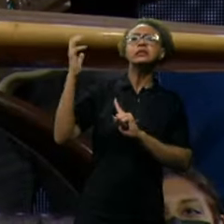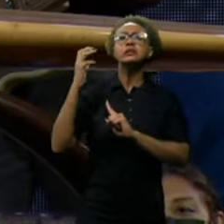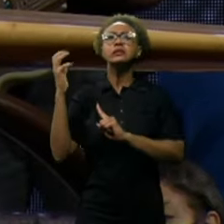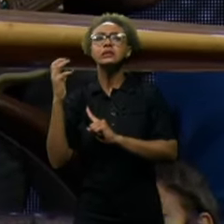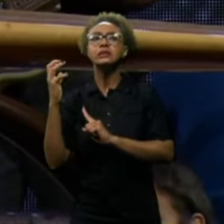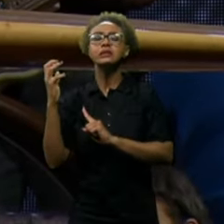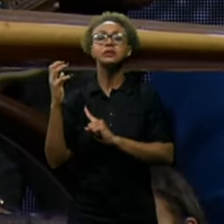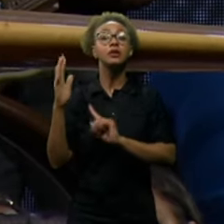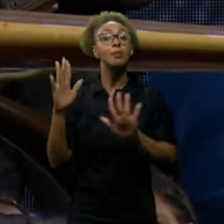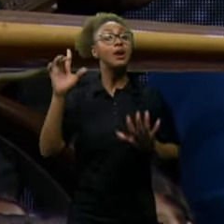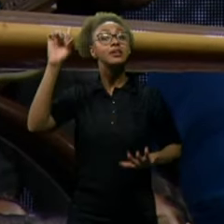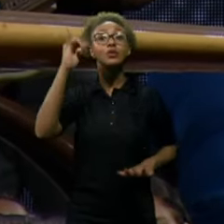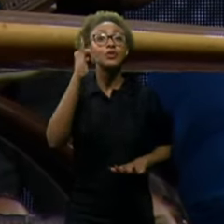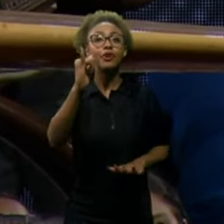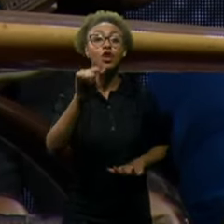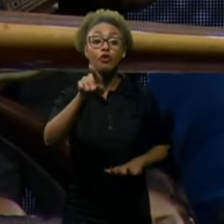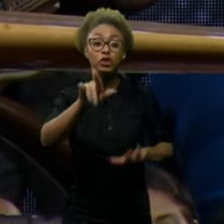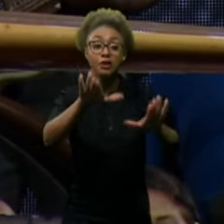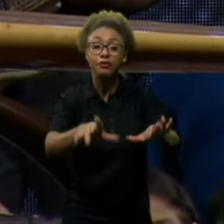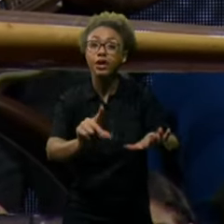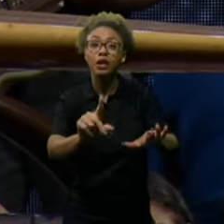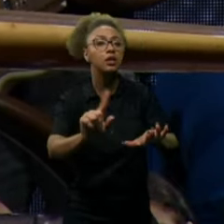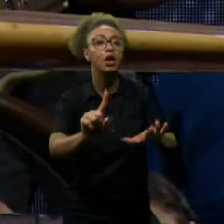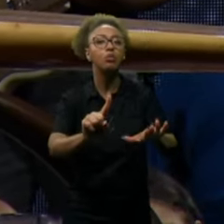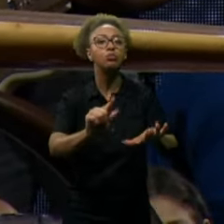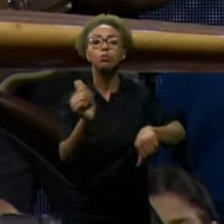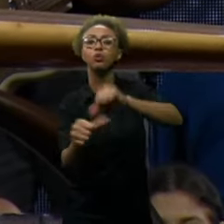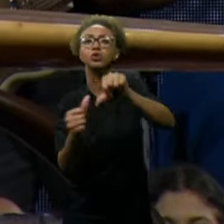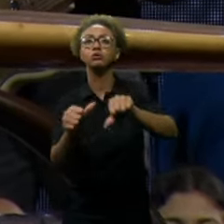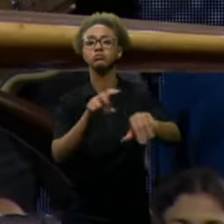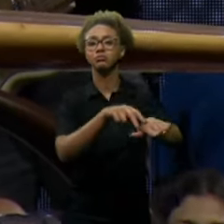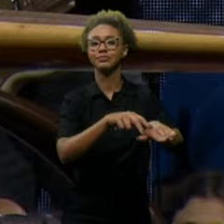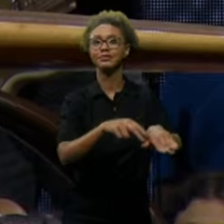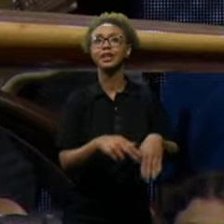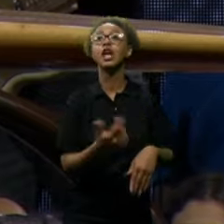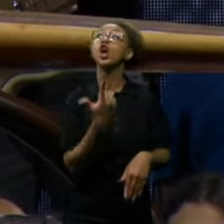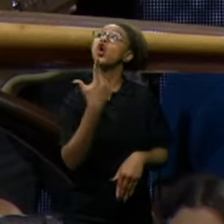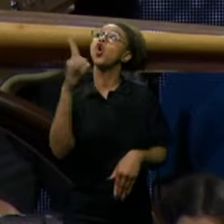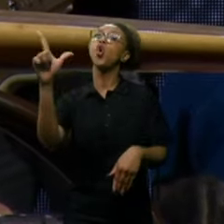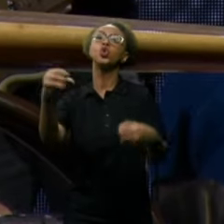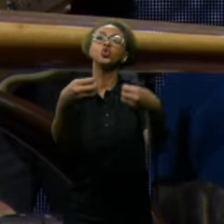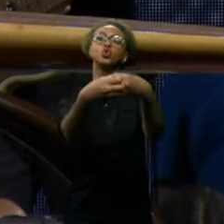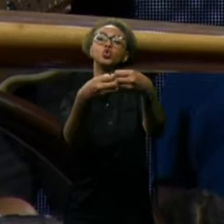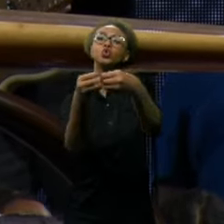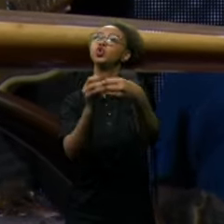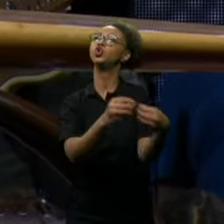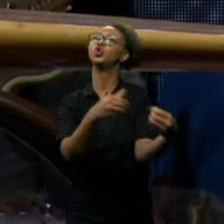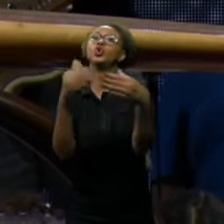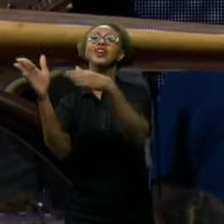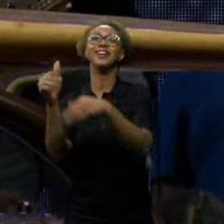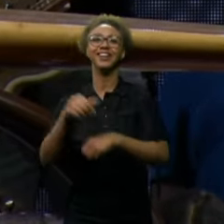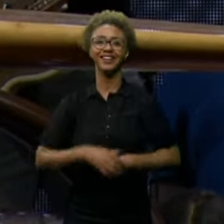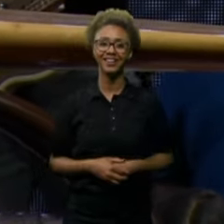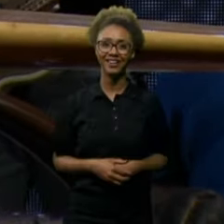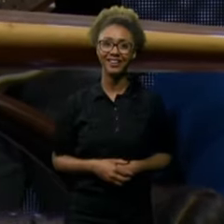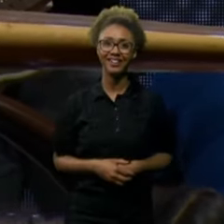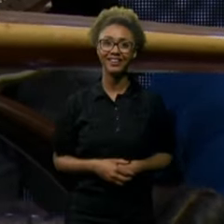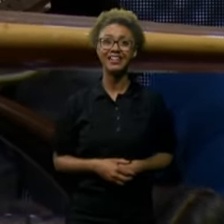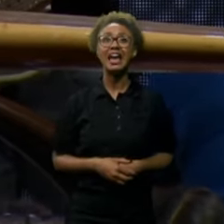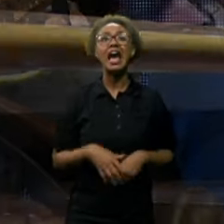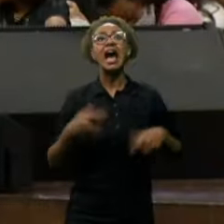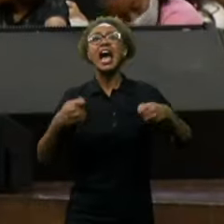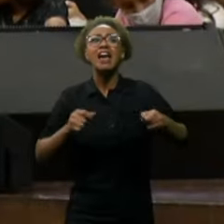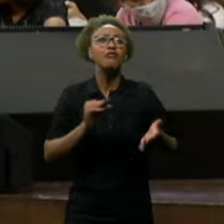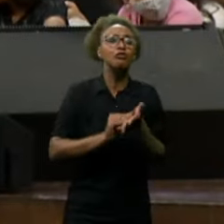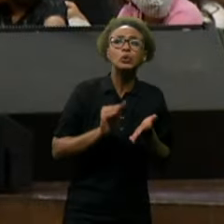e Deus está dizendo não monte tenda e troca de Calçada dorme na cidade mais à frente se tiver que